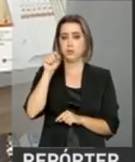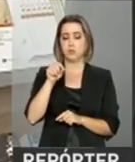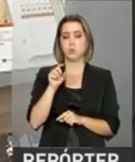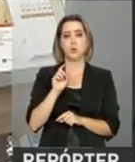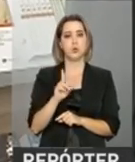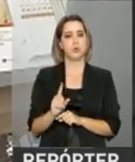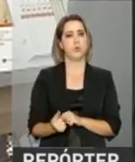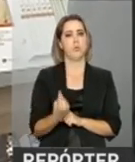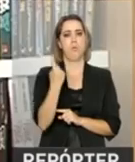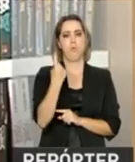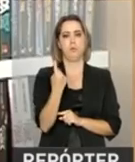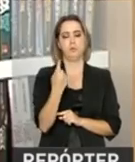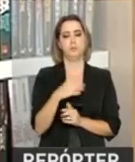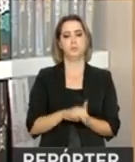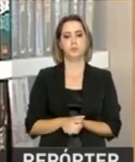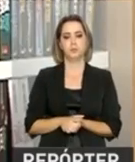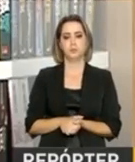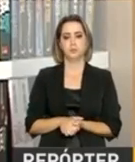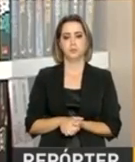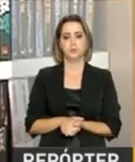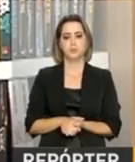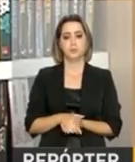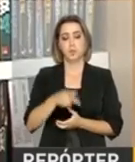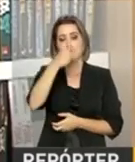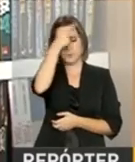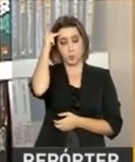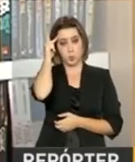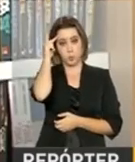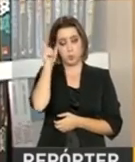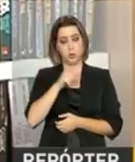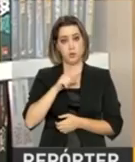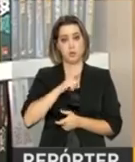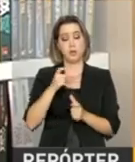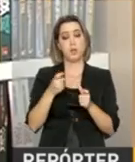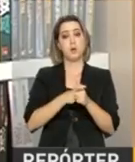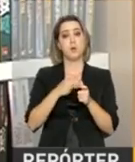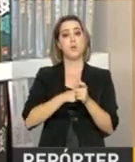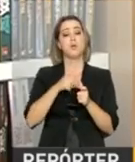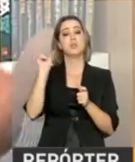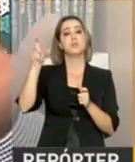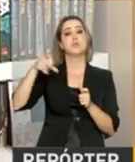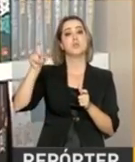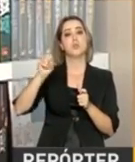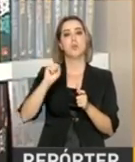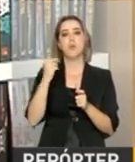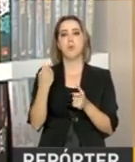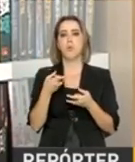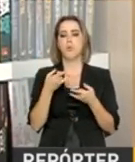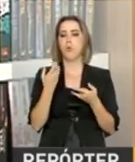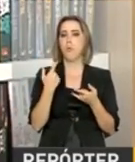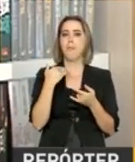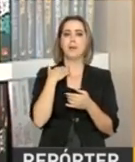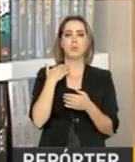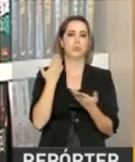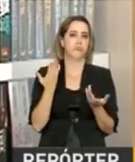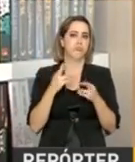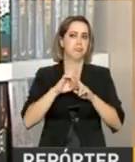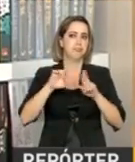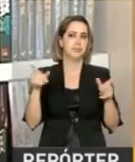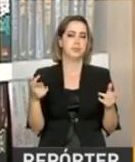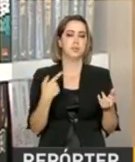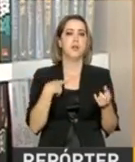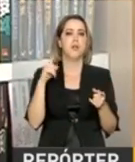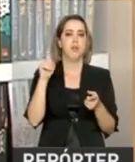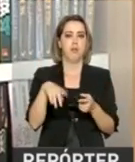em apenas um caso. Admita que esse contribuinte tenha uma dívida com cartão de crédito ou com uma outra instituição financeira. É